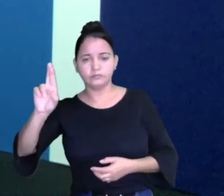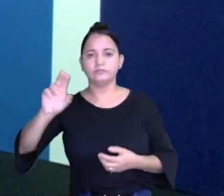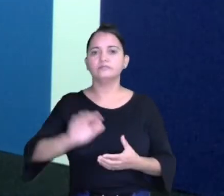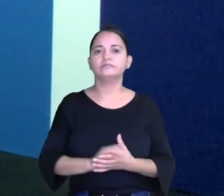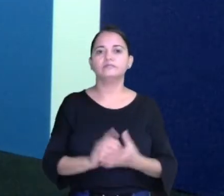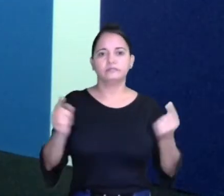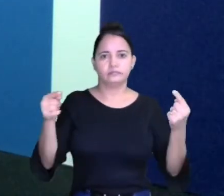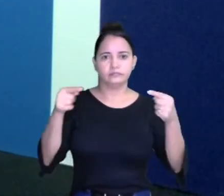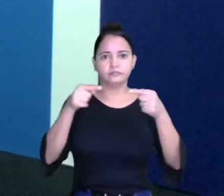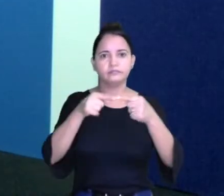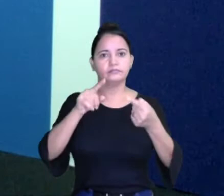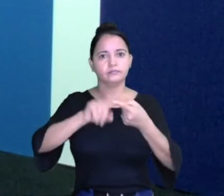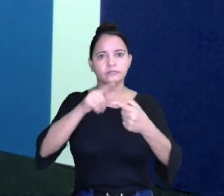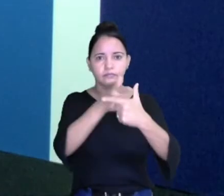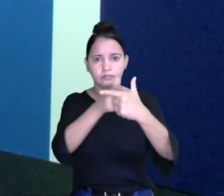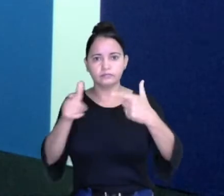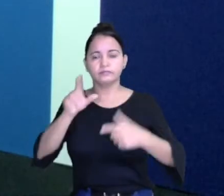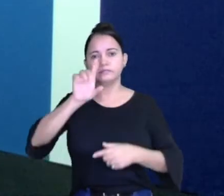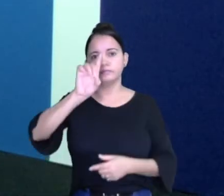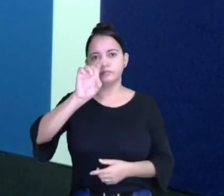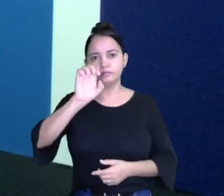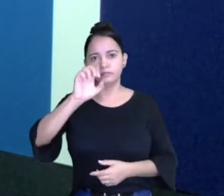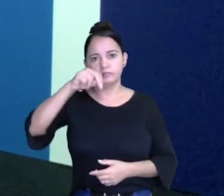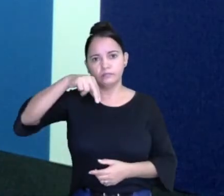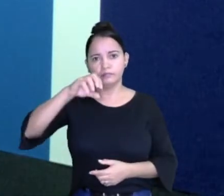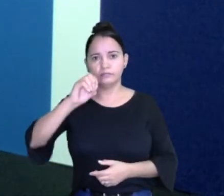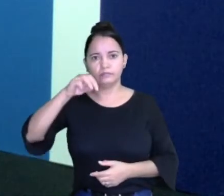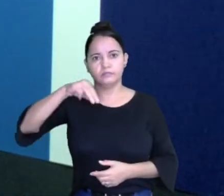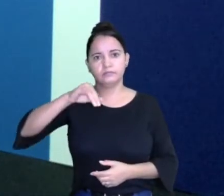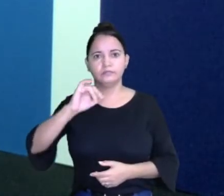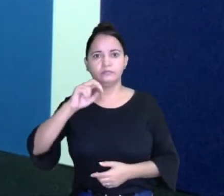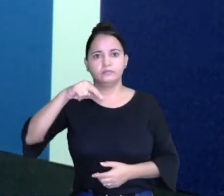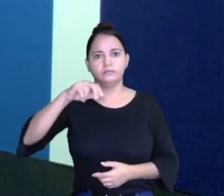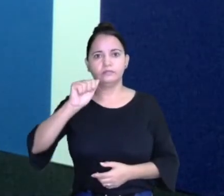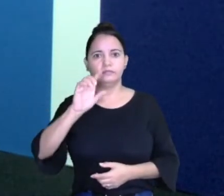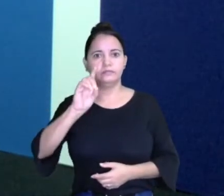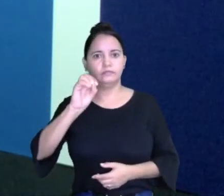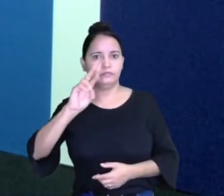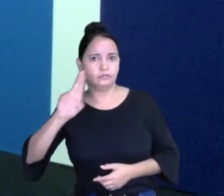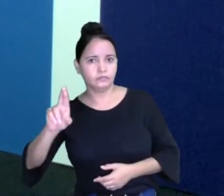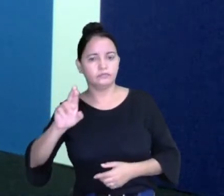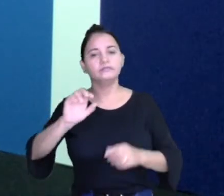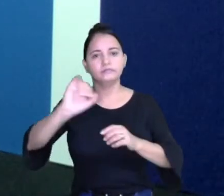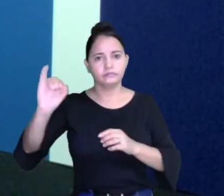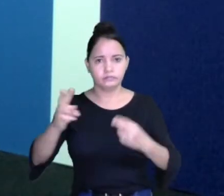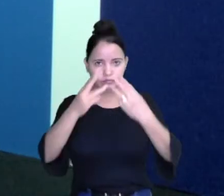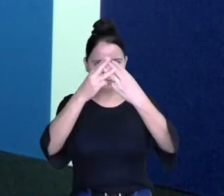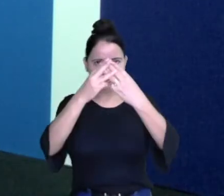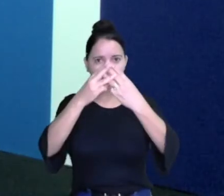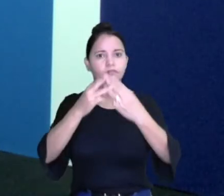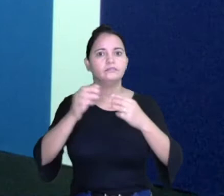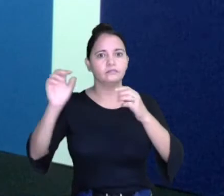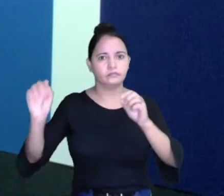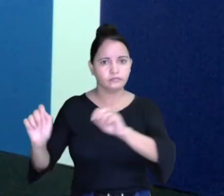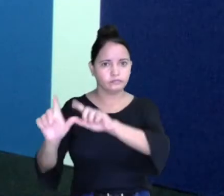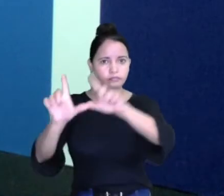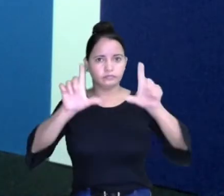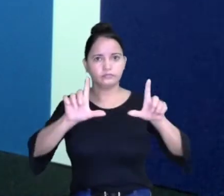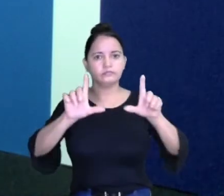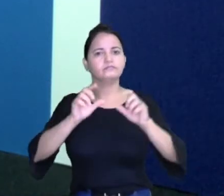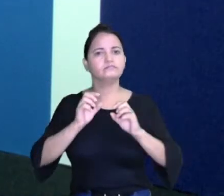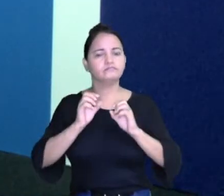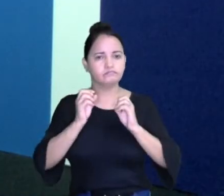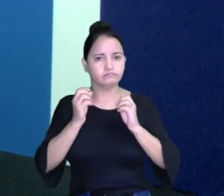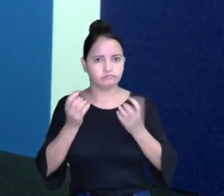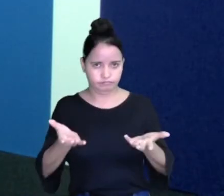gente... Espero que tenha dado para entender, mas a gente vai entender mais no slide, tá? Para vocês entenderem melhor, eu trouxe em